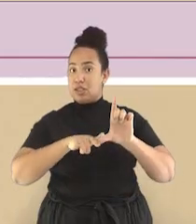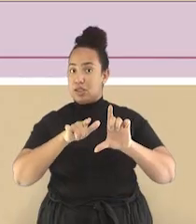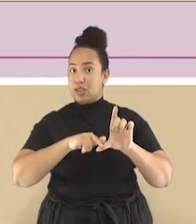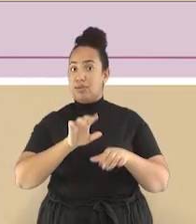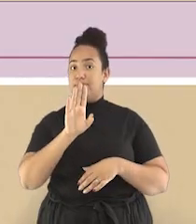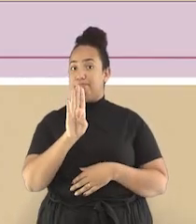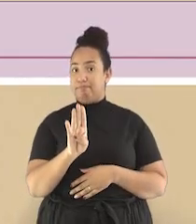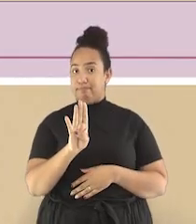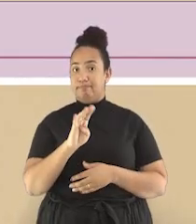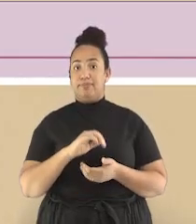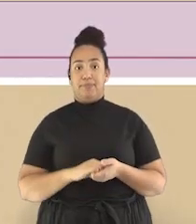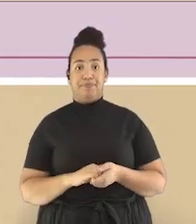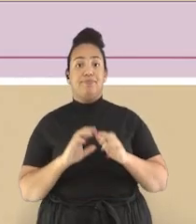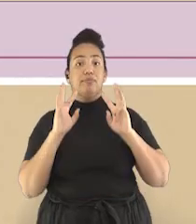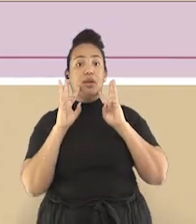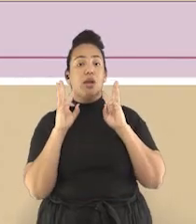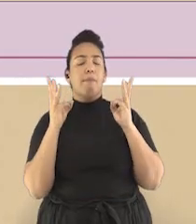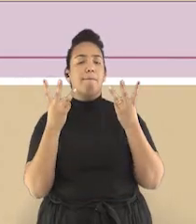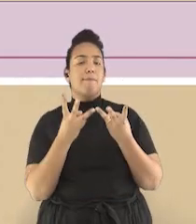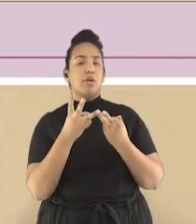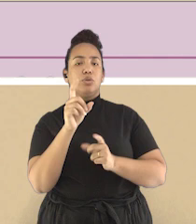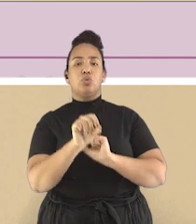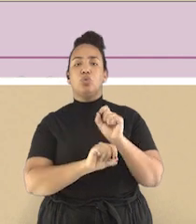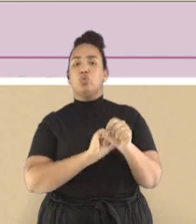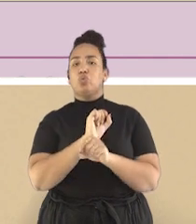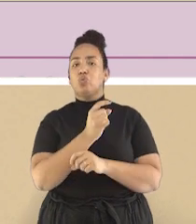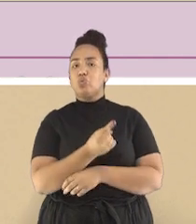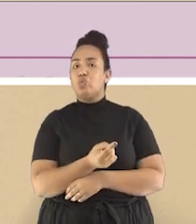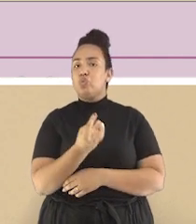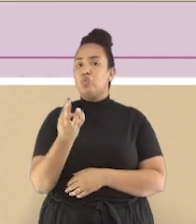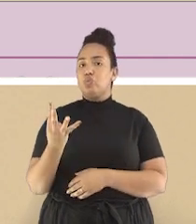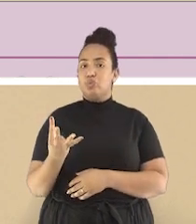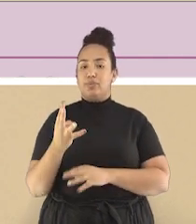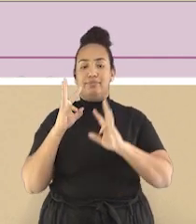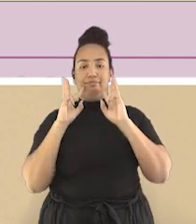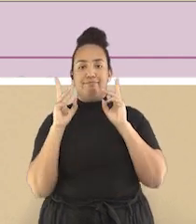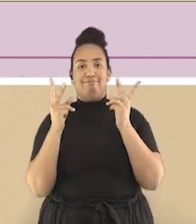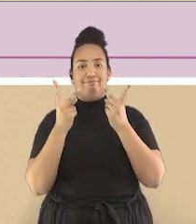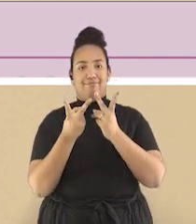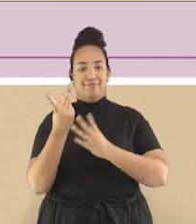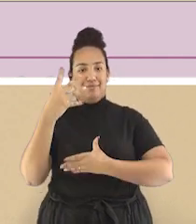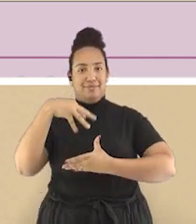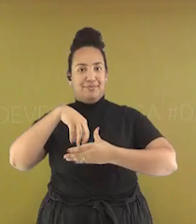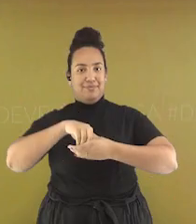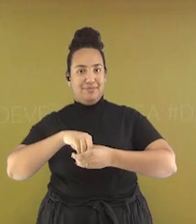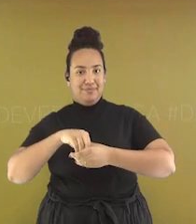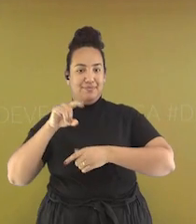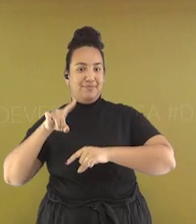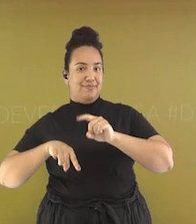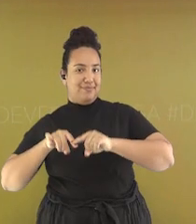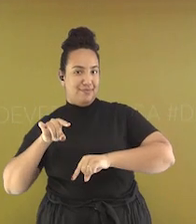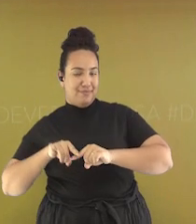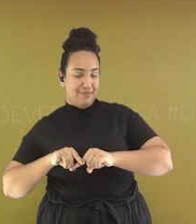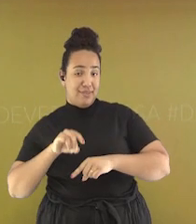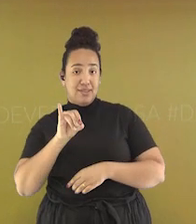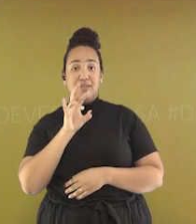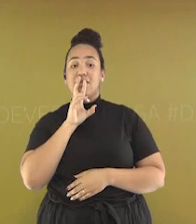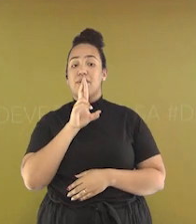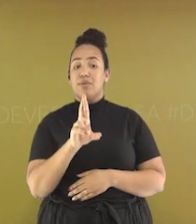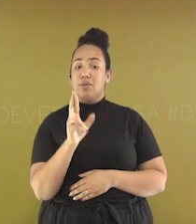B. Então, a grandeza massa é uma grandeza que mede a quantidade de matéria que compõem um corpo. Se você respondeu